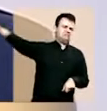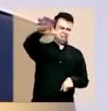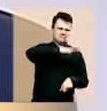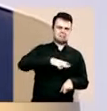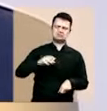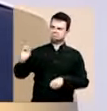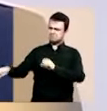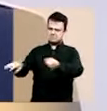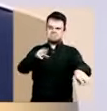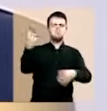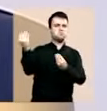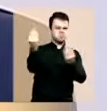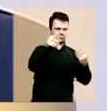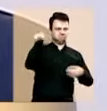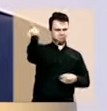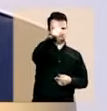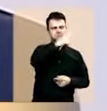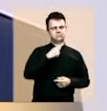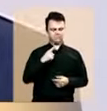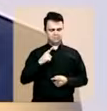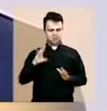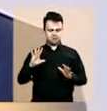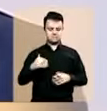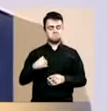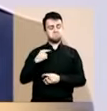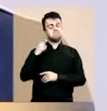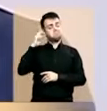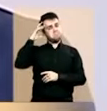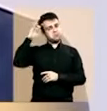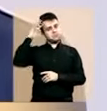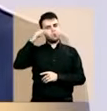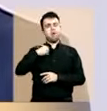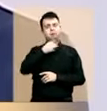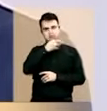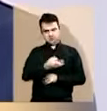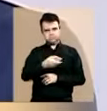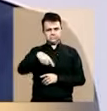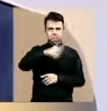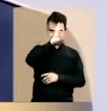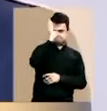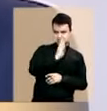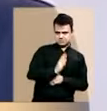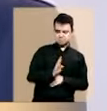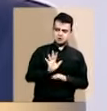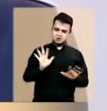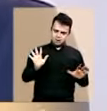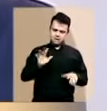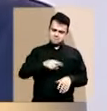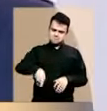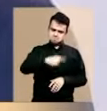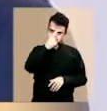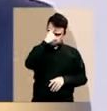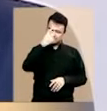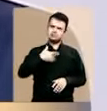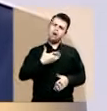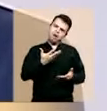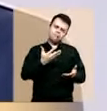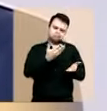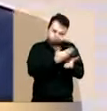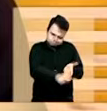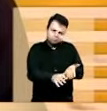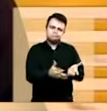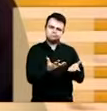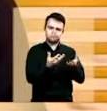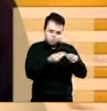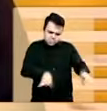espalhado no país inteiro. Então, eu acho que a gente no Brasil, quer dizer, embora a gente tenha uma ideia que desperdiça bastante,